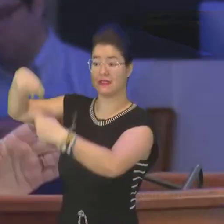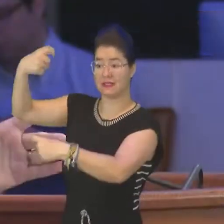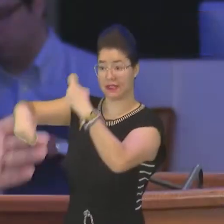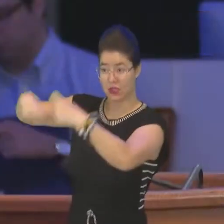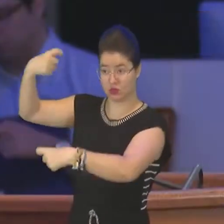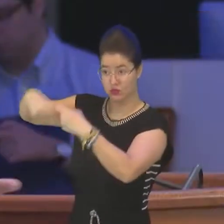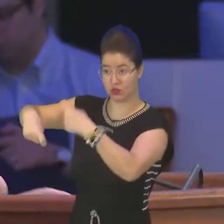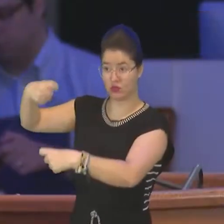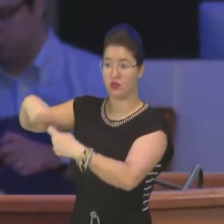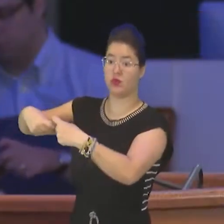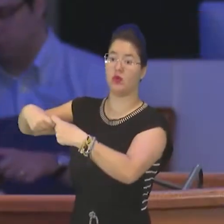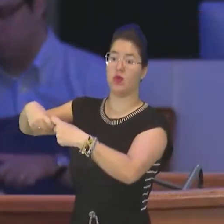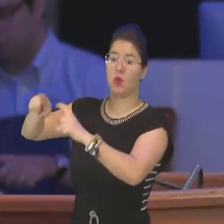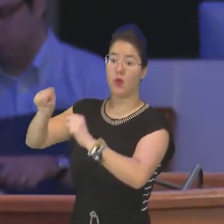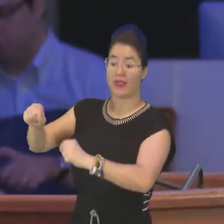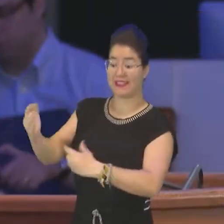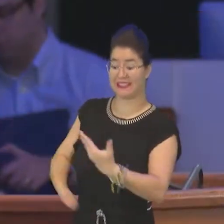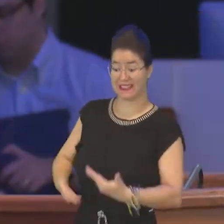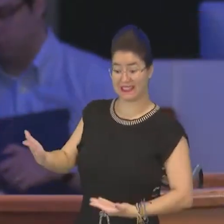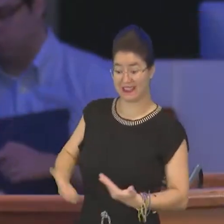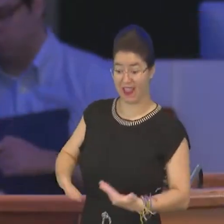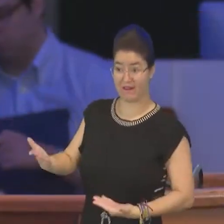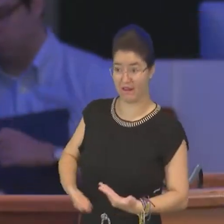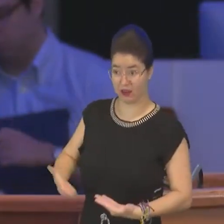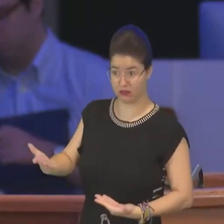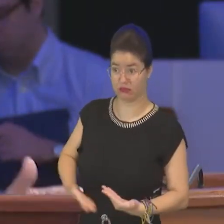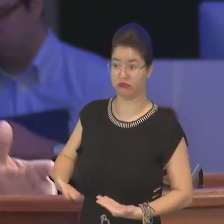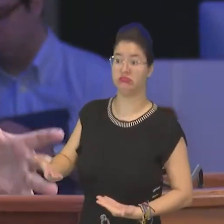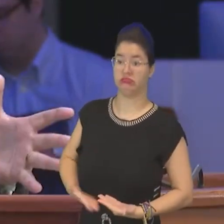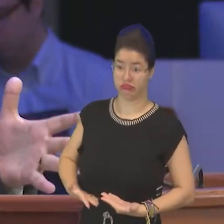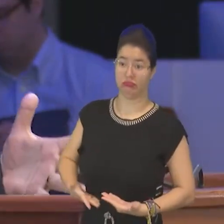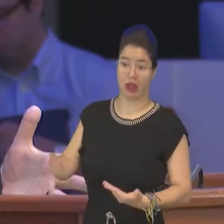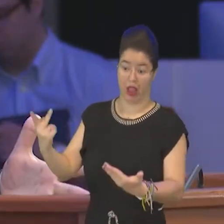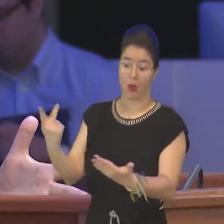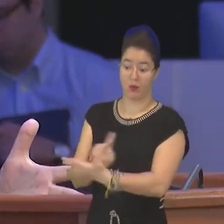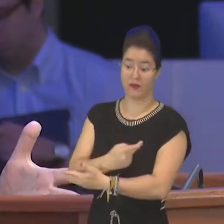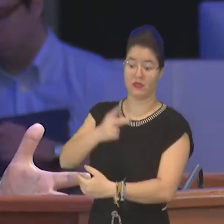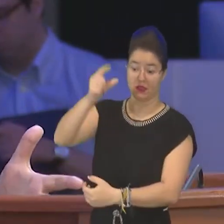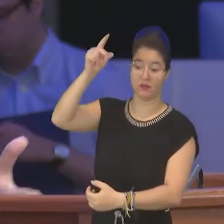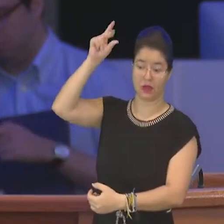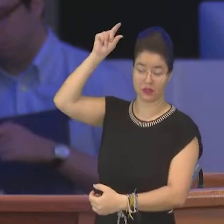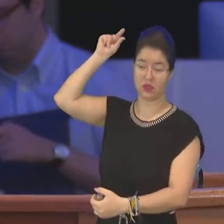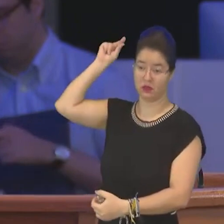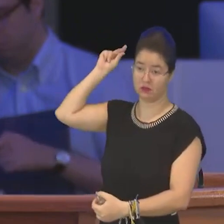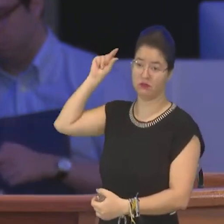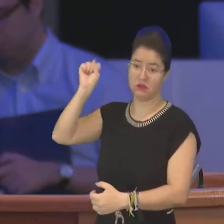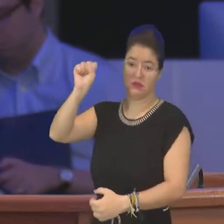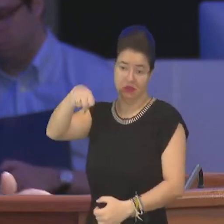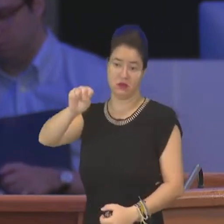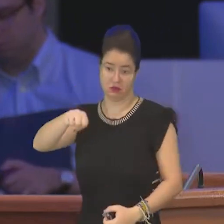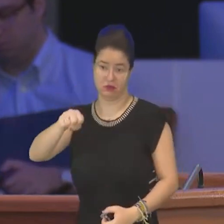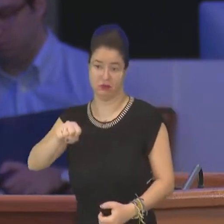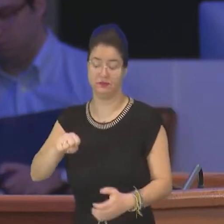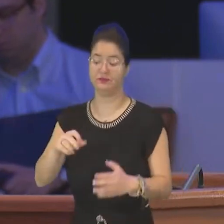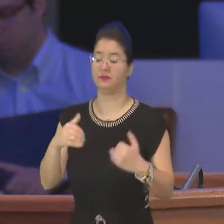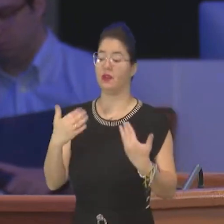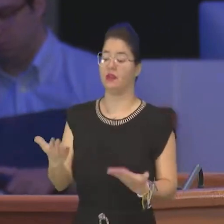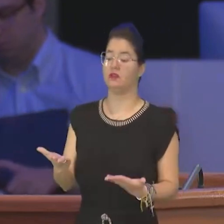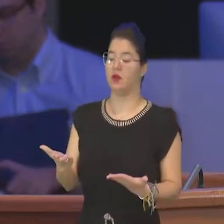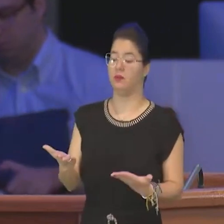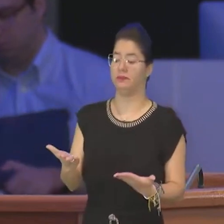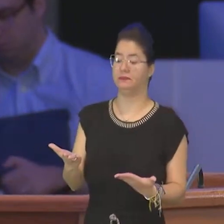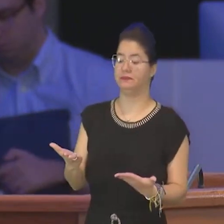as consideradas sacerdotisas, as profetisas cultuais. E Corinto,